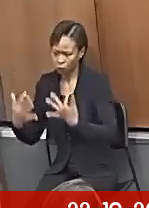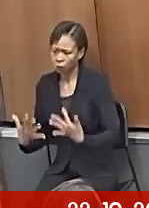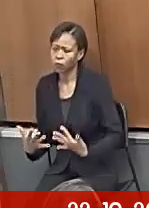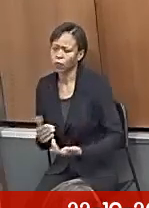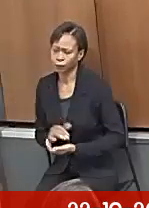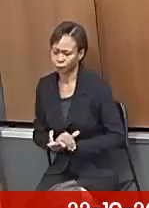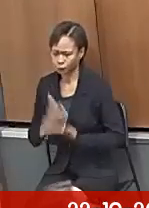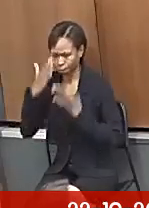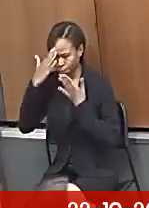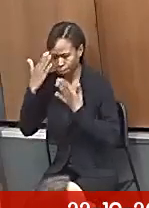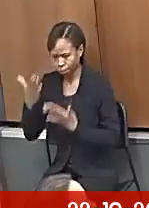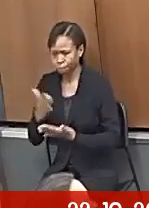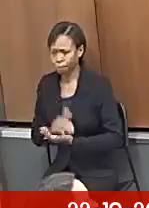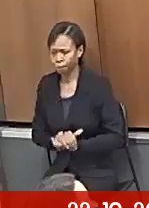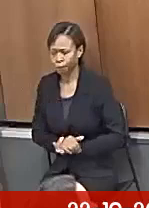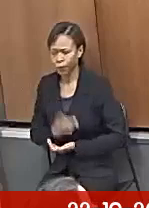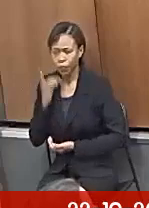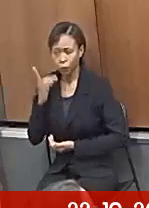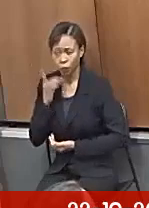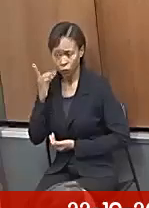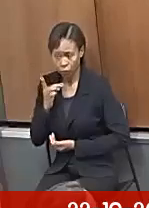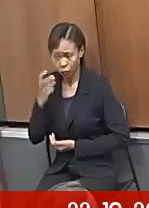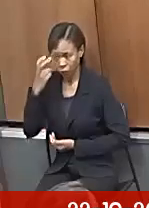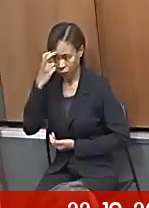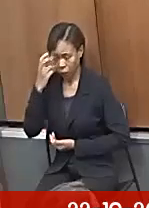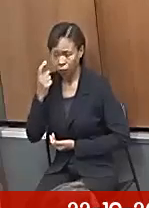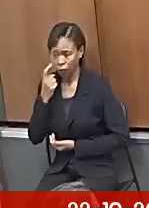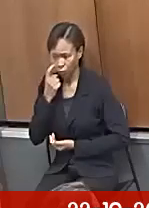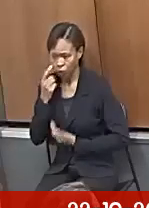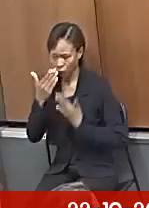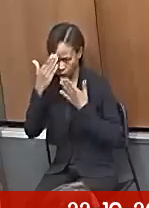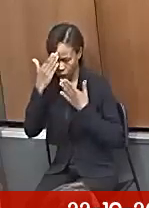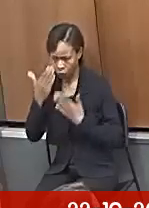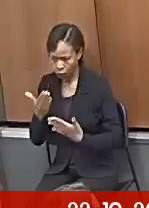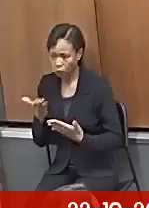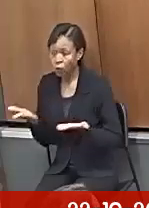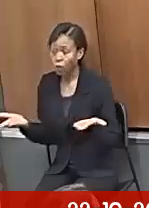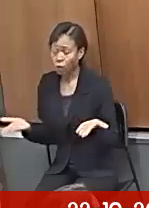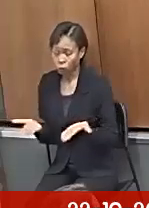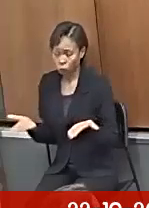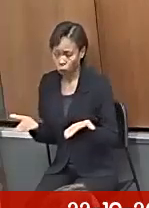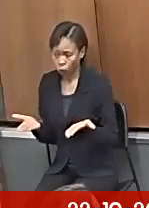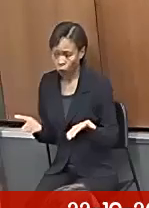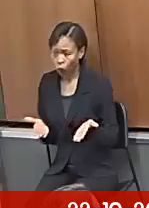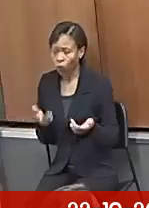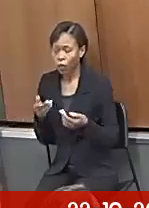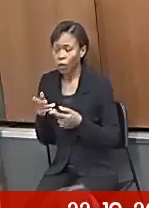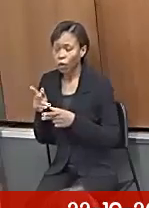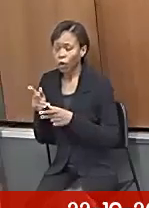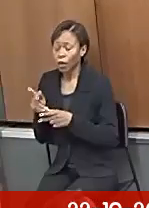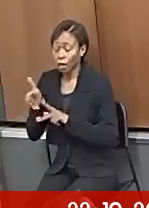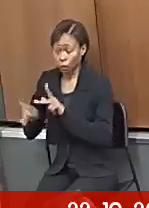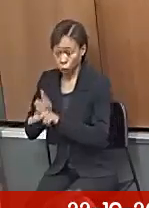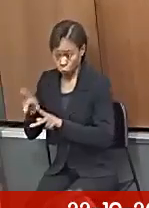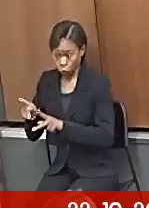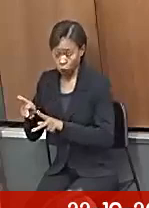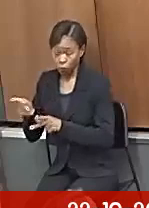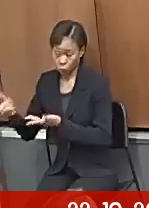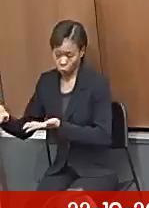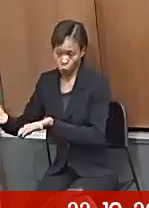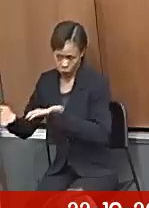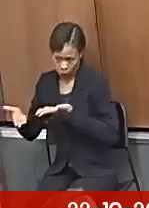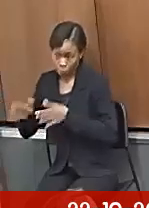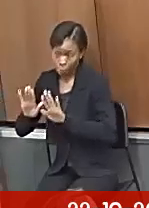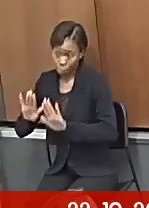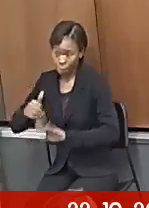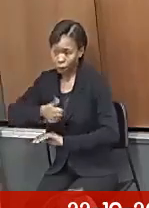obrigado. Muito obrigado, deputado Zé Guilherme. Antes, então, de passar aqui para a fala dos convidados, eu vou iniciar com as